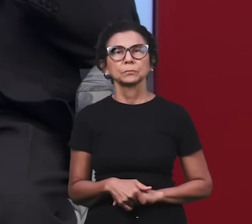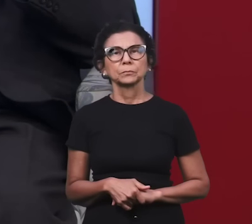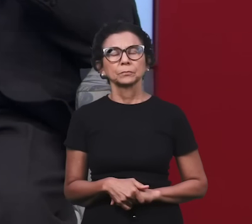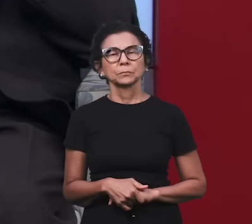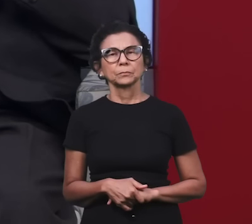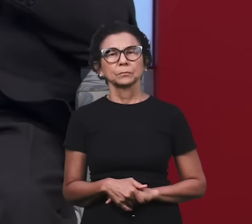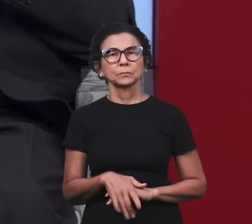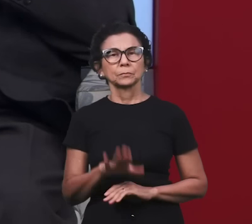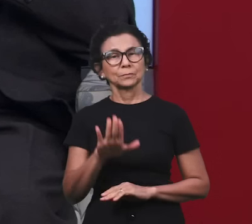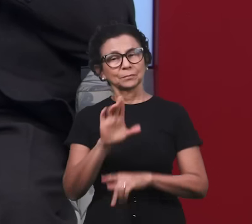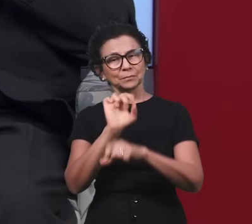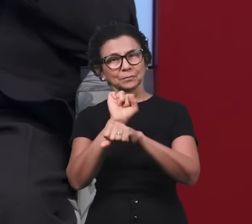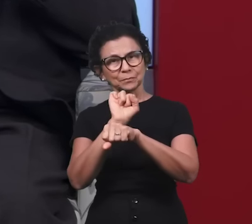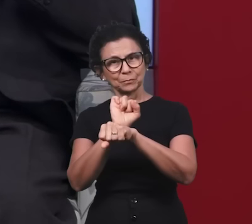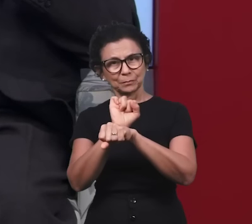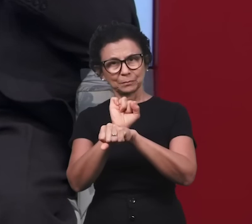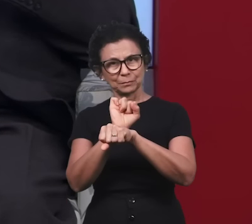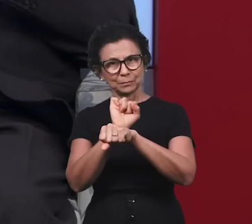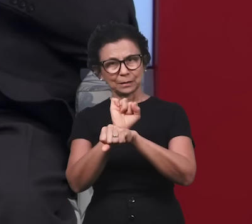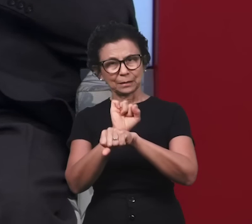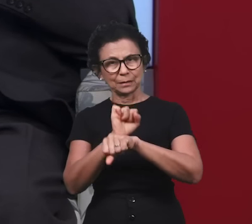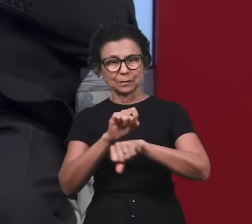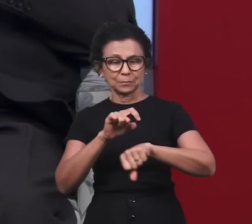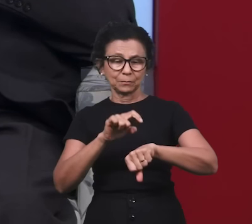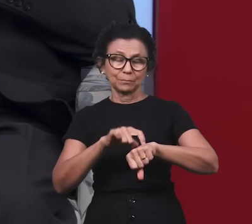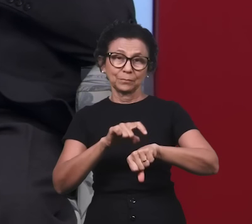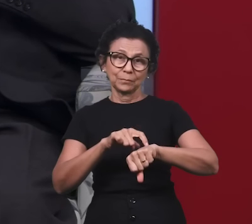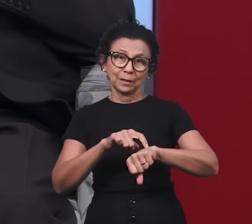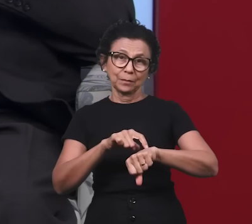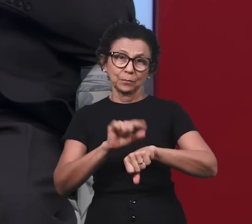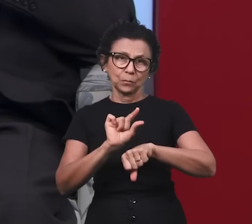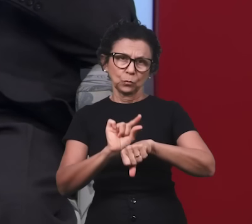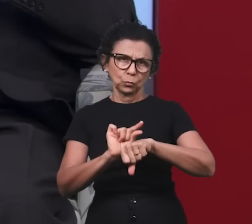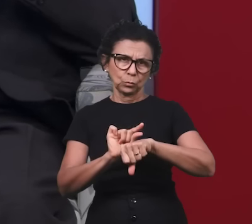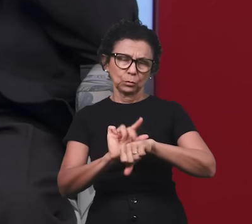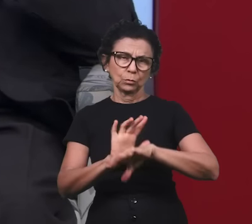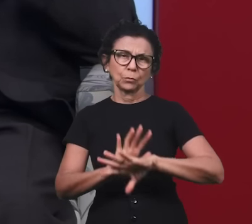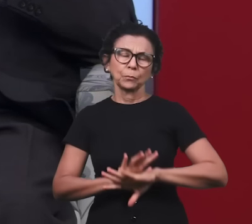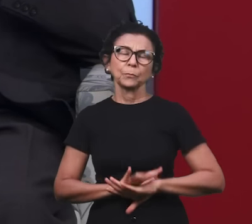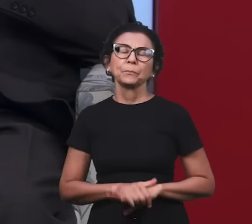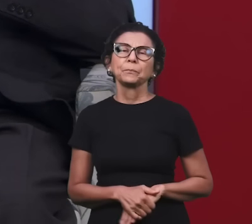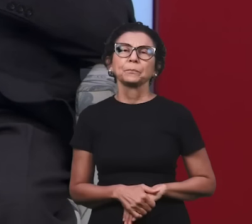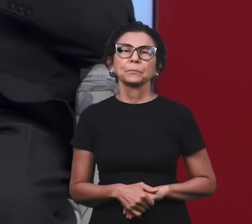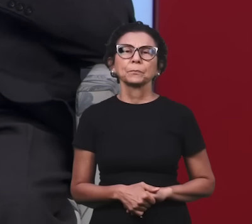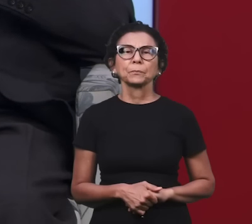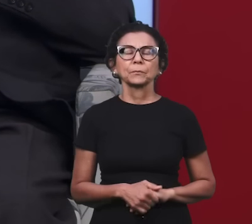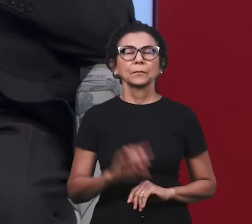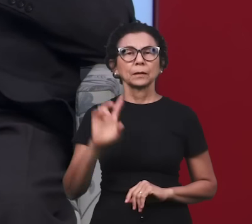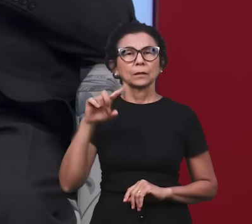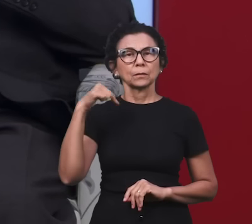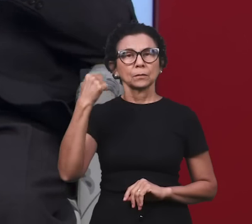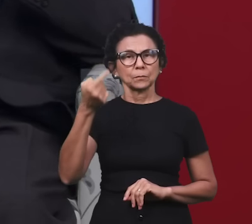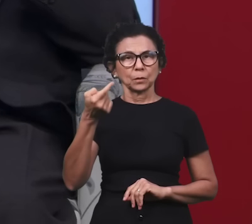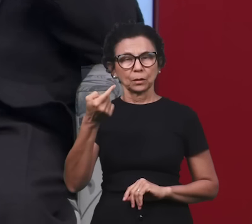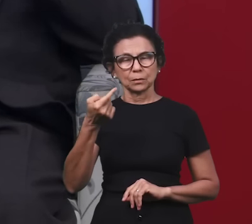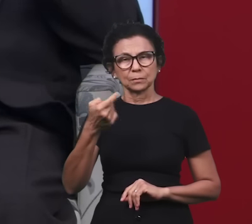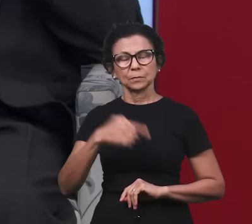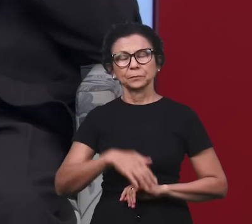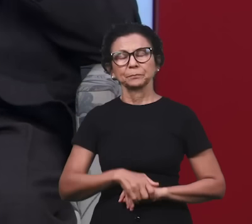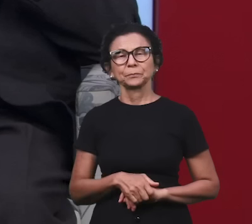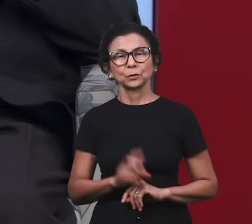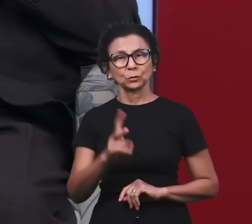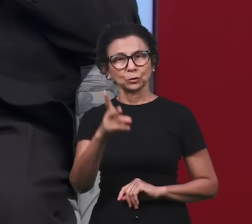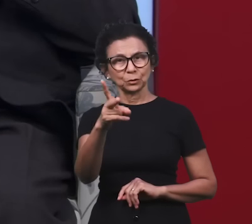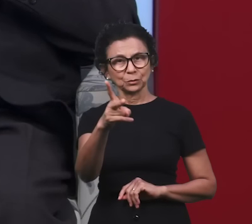Nós vamos parar aqui, devido ao nosso tempo, e vamos dar continuidade na próxima edição.